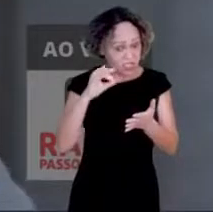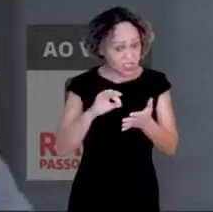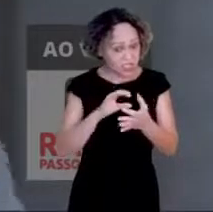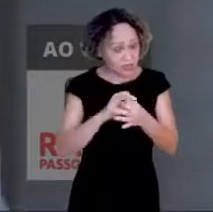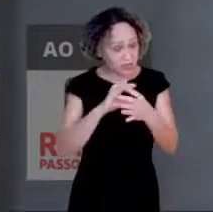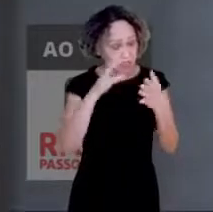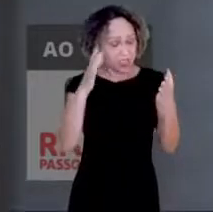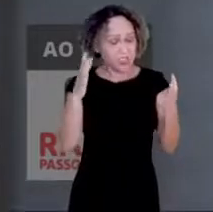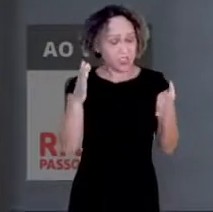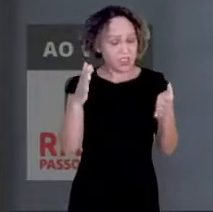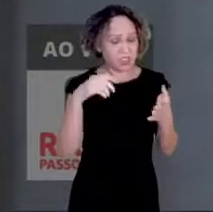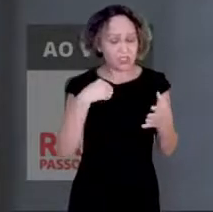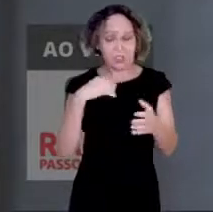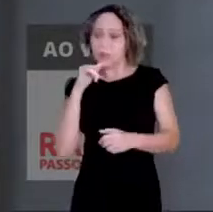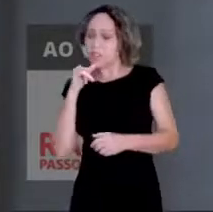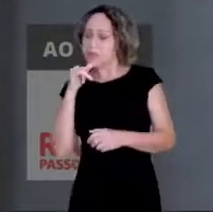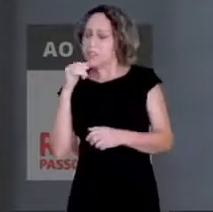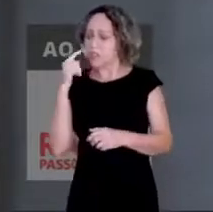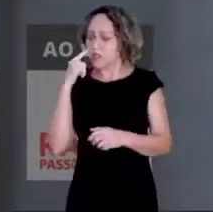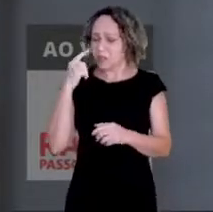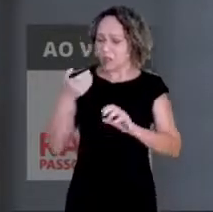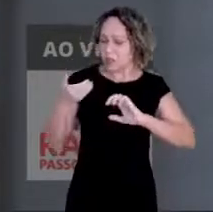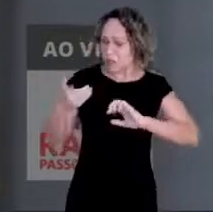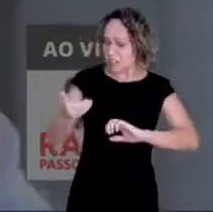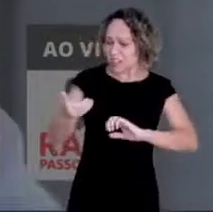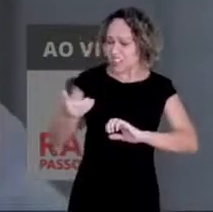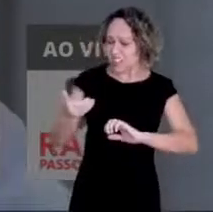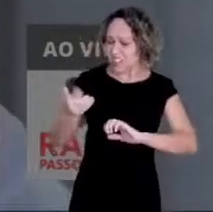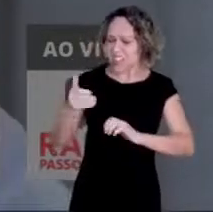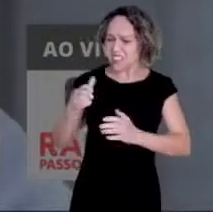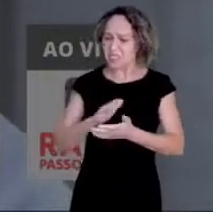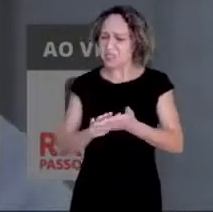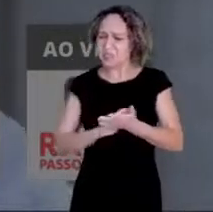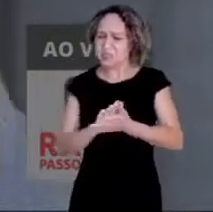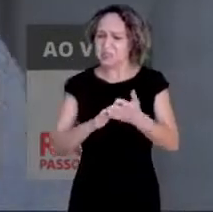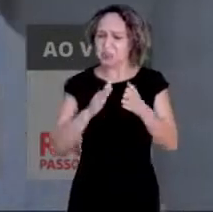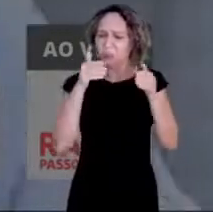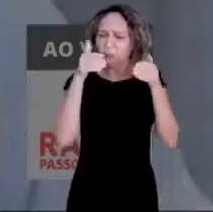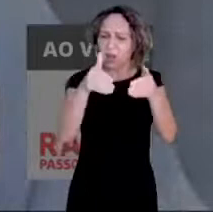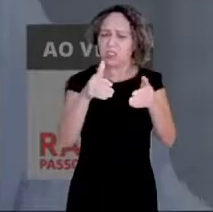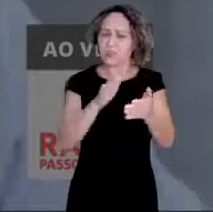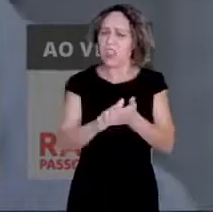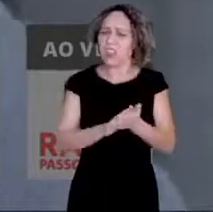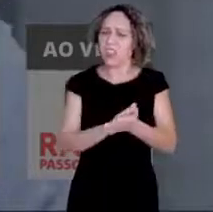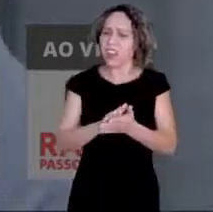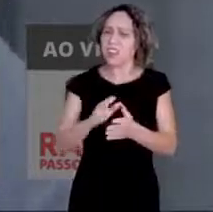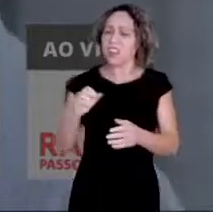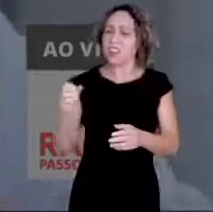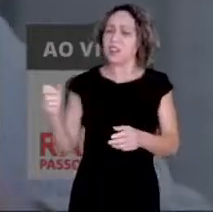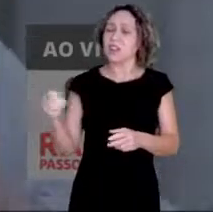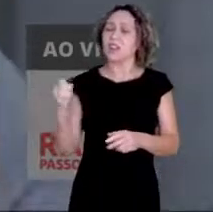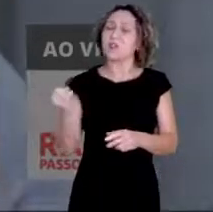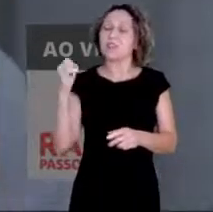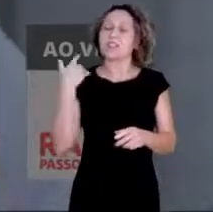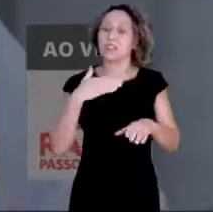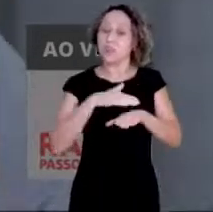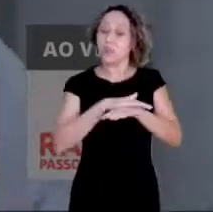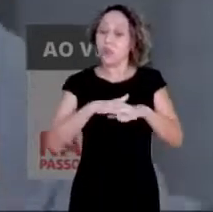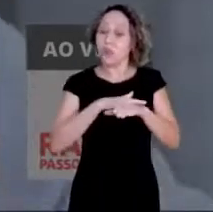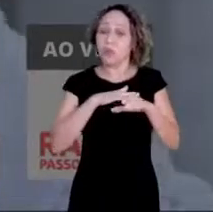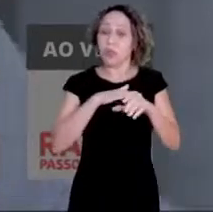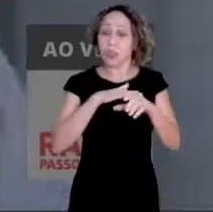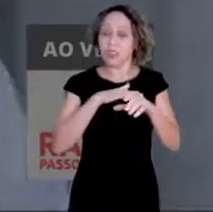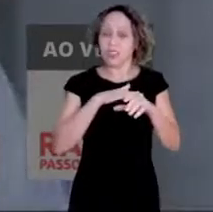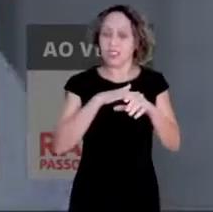impondo, aliás, já vem impondo desde o tempo do Temer, ou seja, depois que deram o golpe na Dilma, eles vão impondo as coisas, levando as